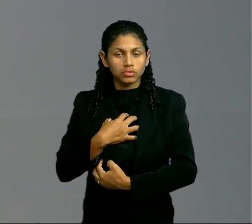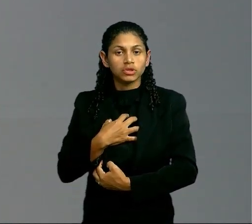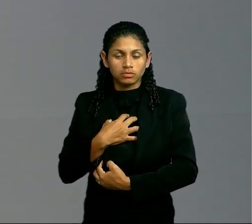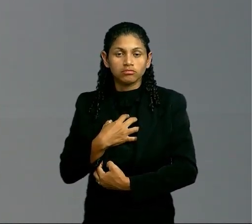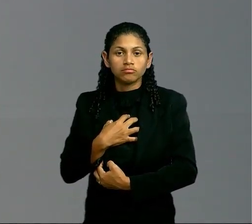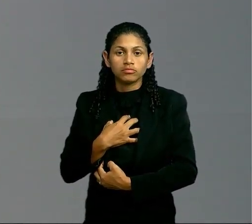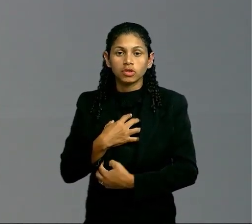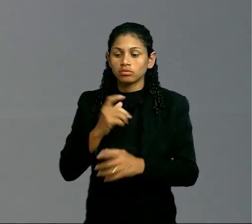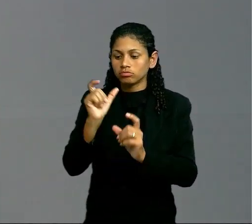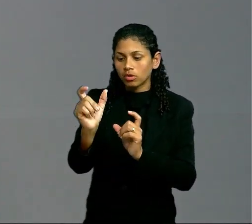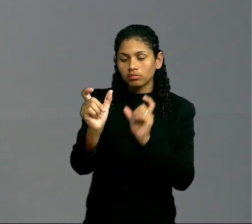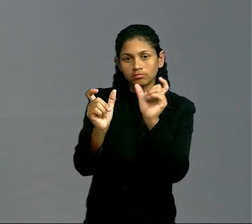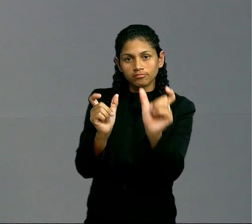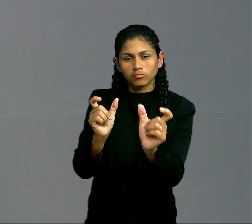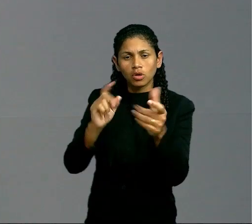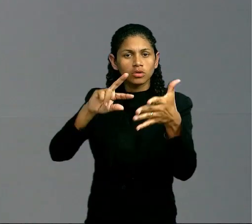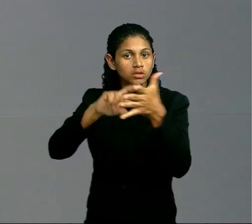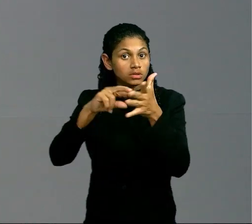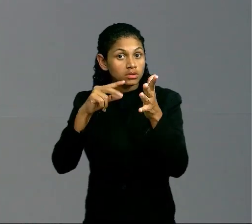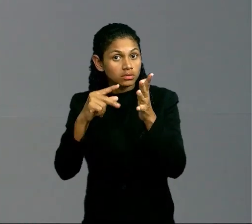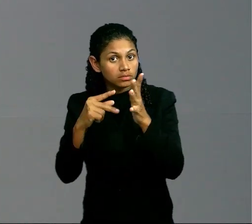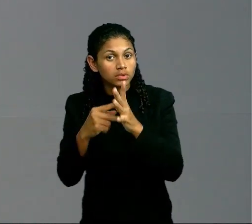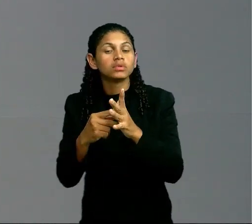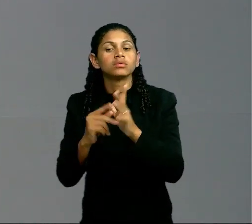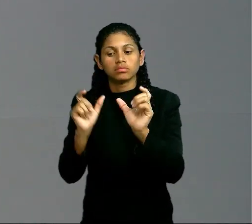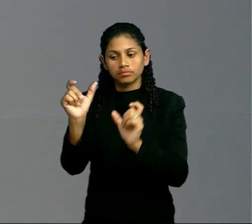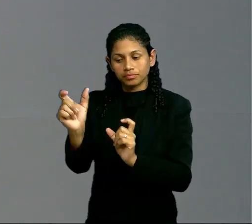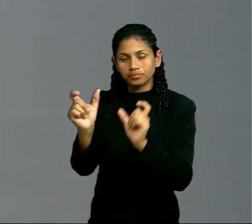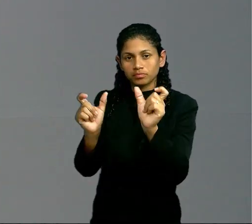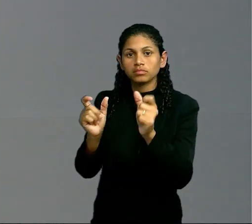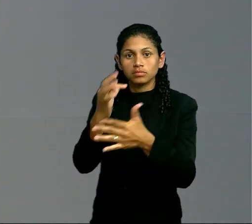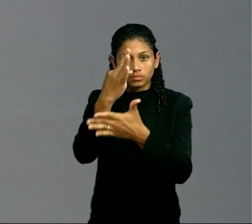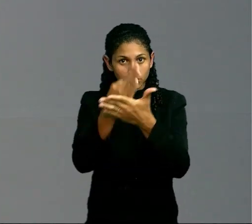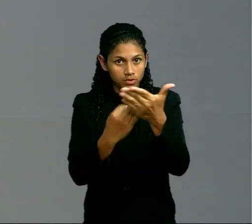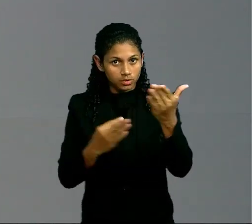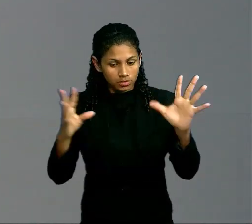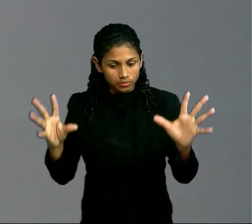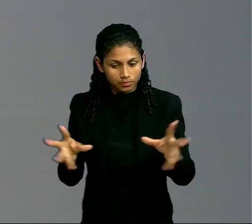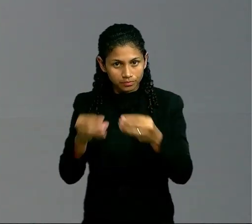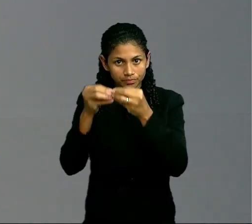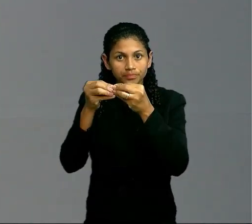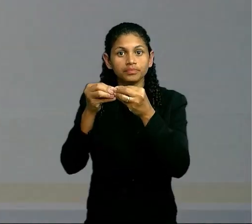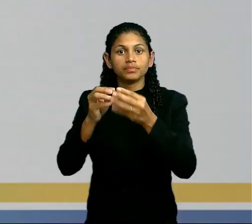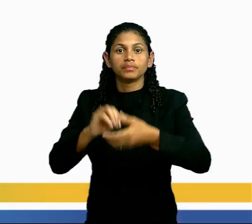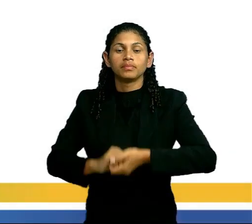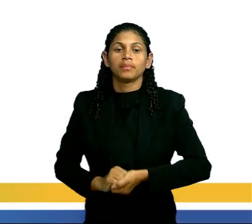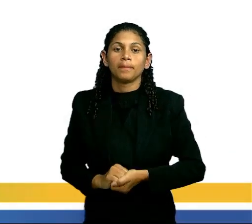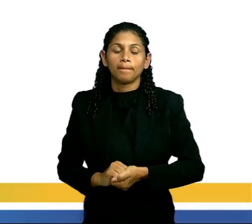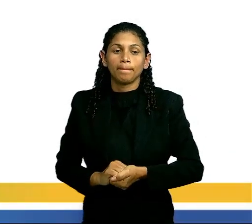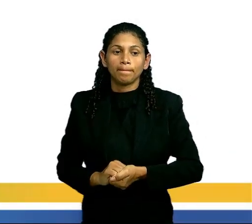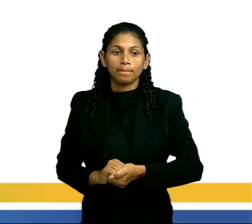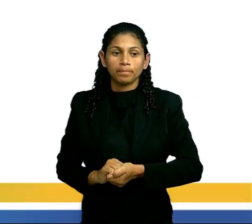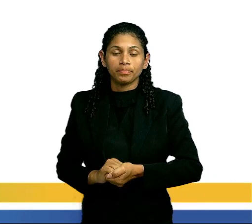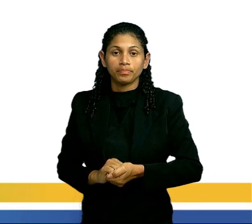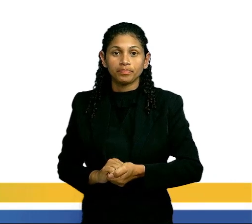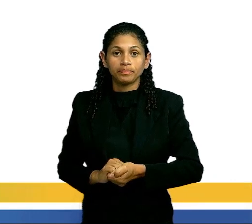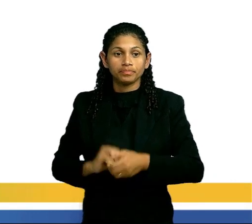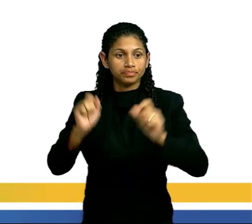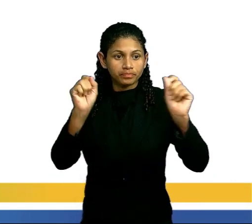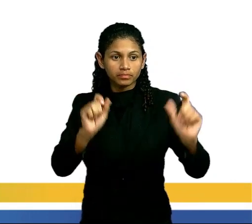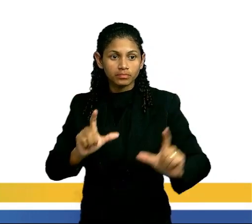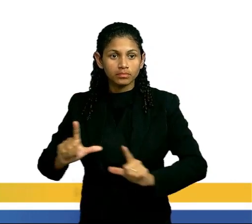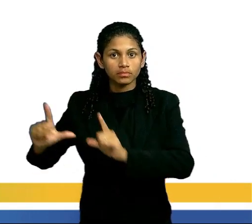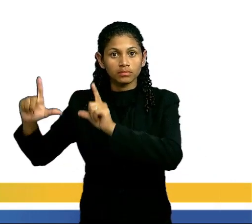significa aquelas palavras e também um texto por completo. Tá certo? Vamos lá então. Nosso primeiro